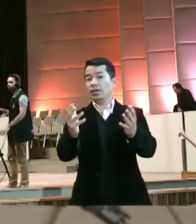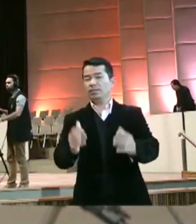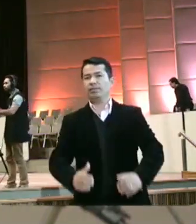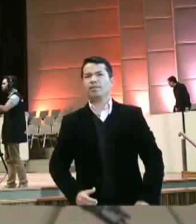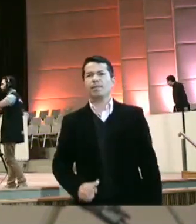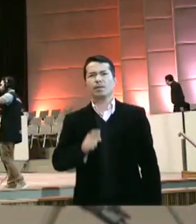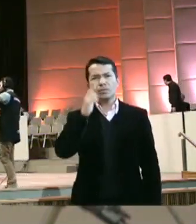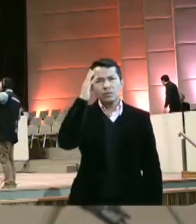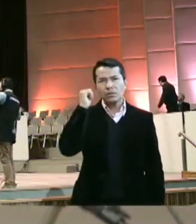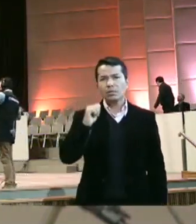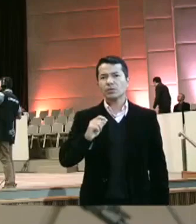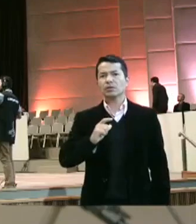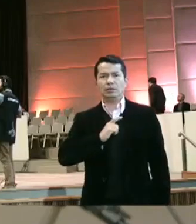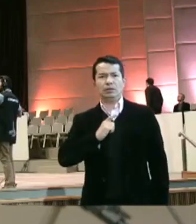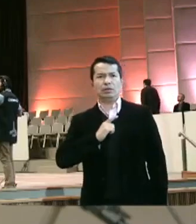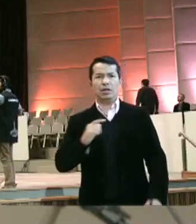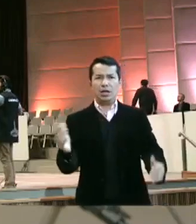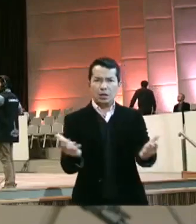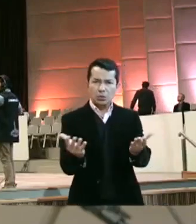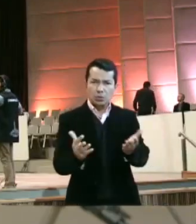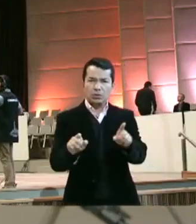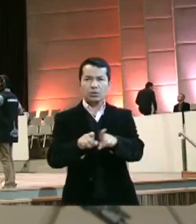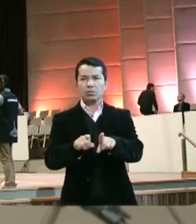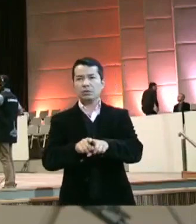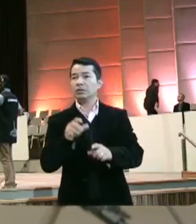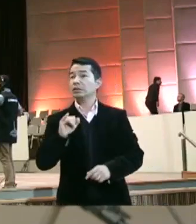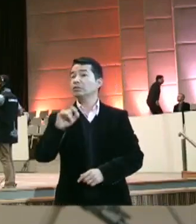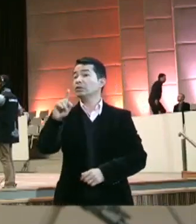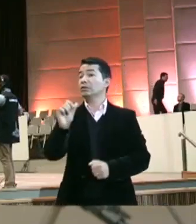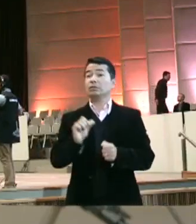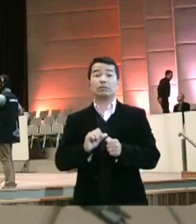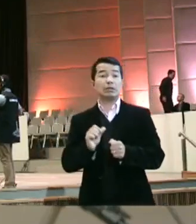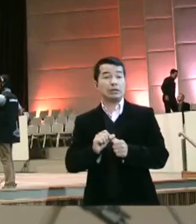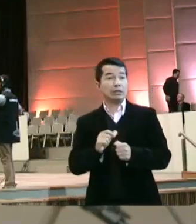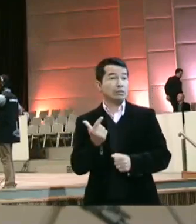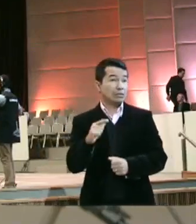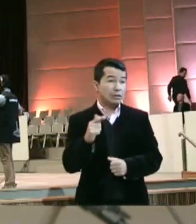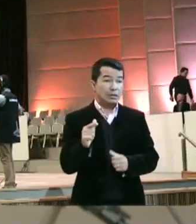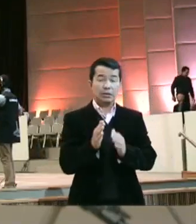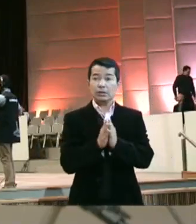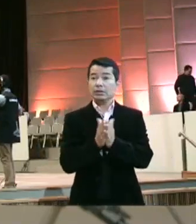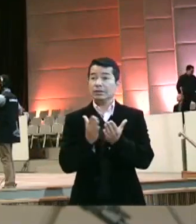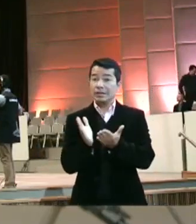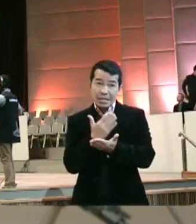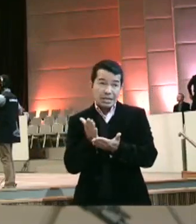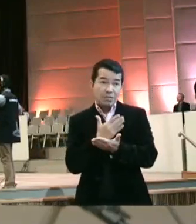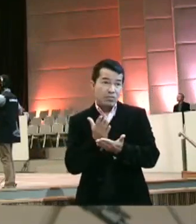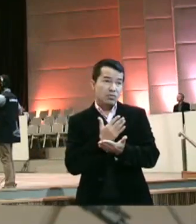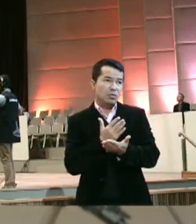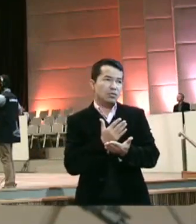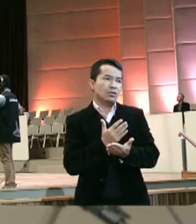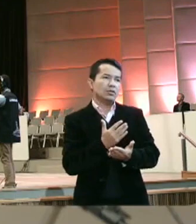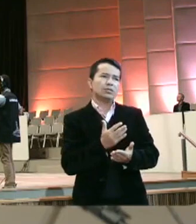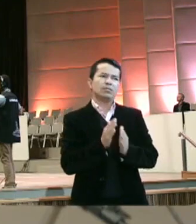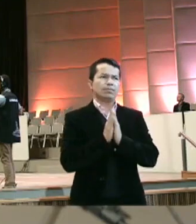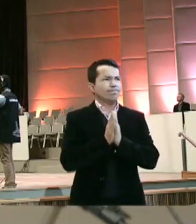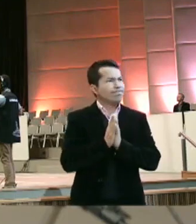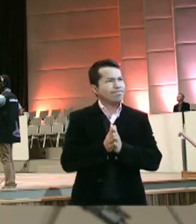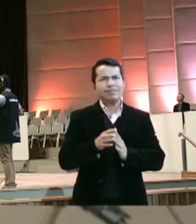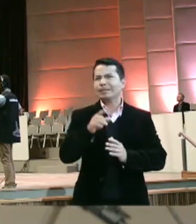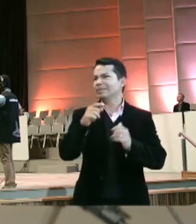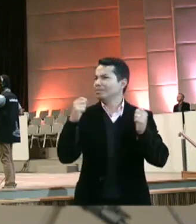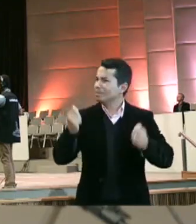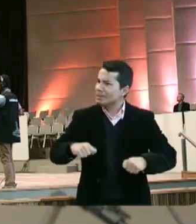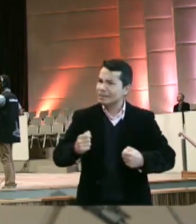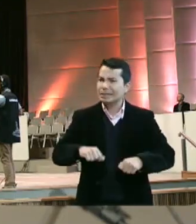Tem sido muito bom. Se você não está fazendo, faça. Está sendo muito bom a gente acompanhar as leituras